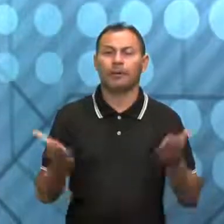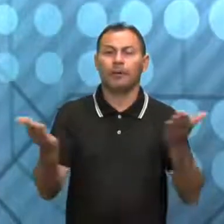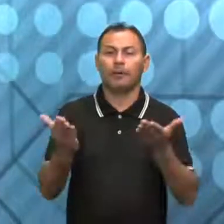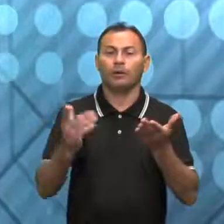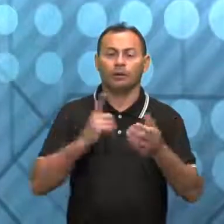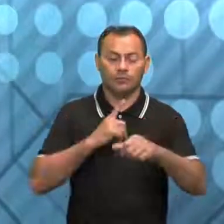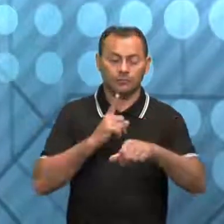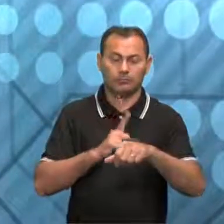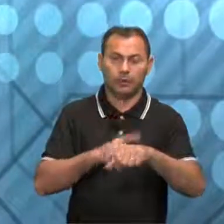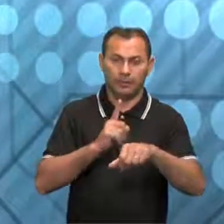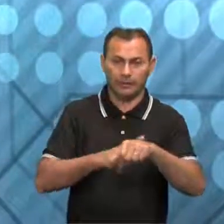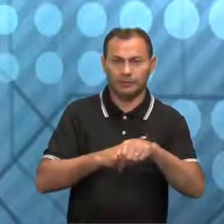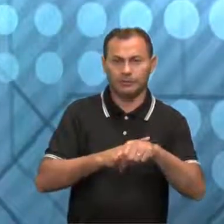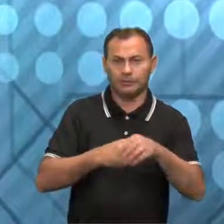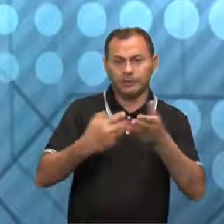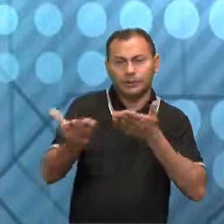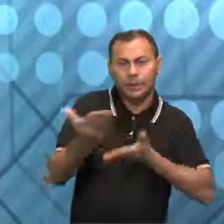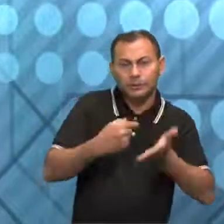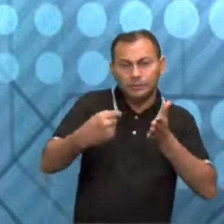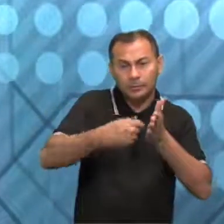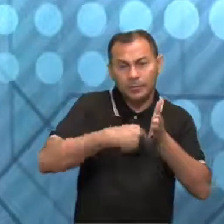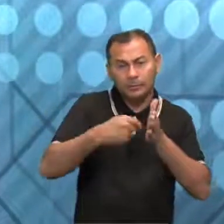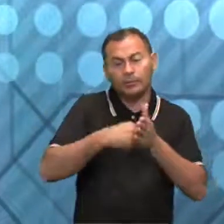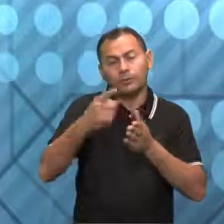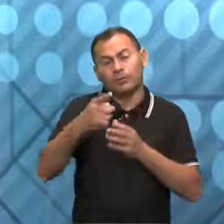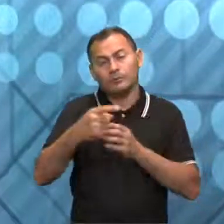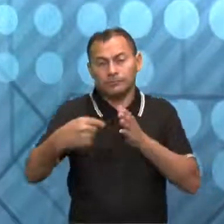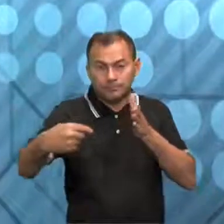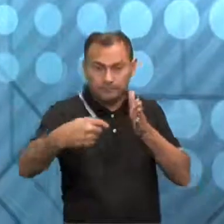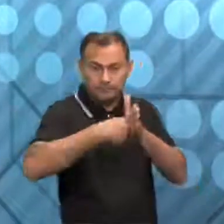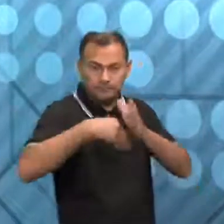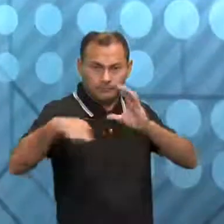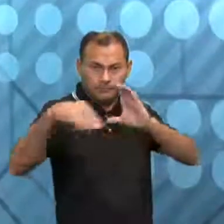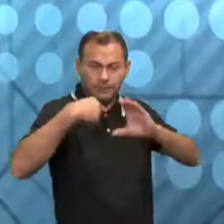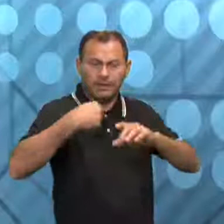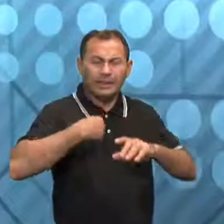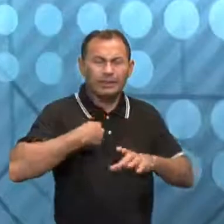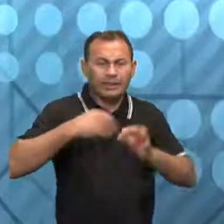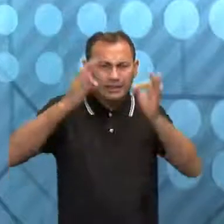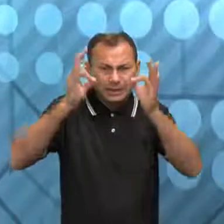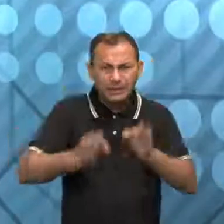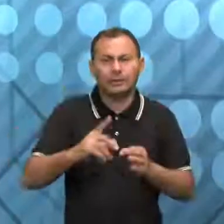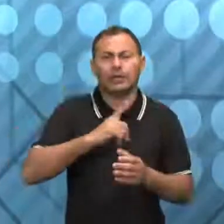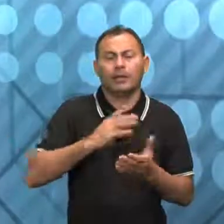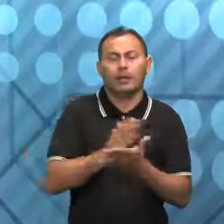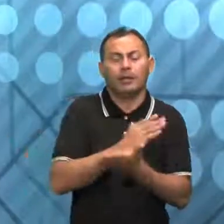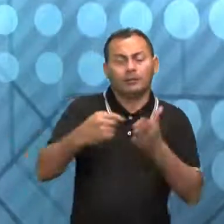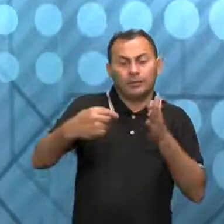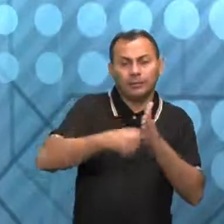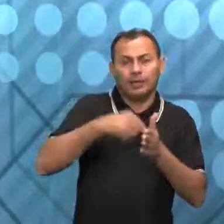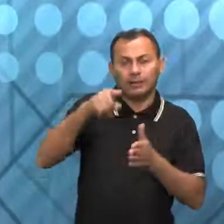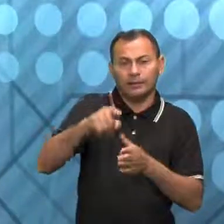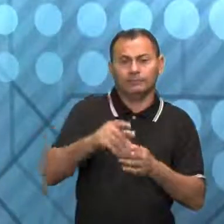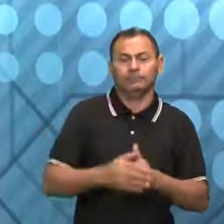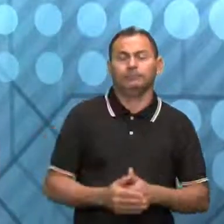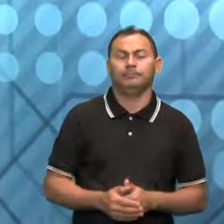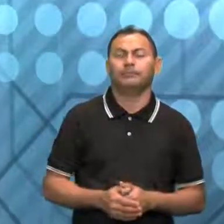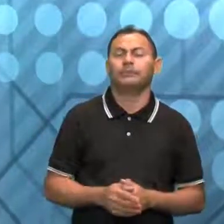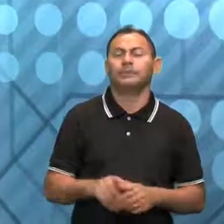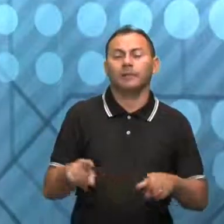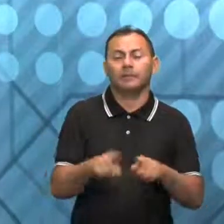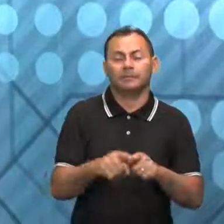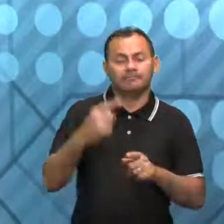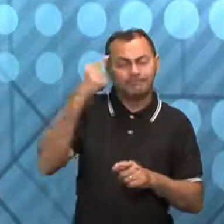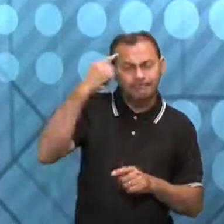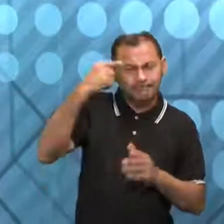Agora nós temos então um momento de interação, onde você pode mandar as suas dúvidas. Eu tenho certeza que você tem alguma dúvida aí. Além